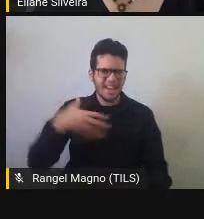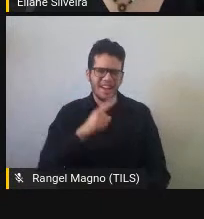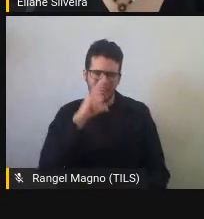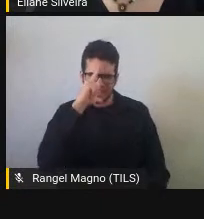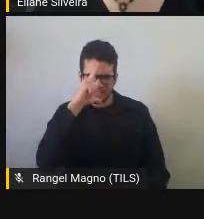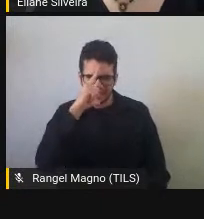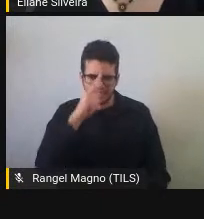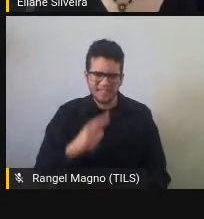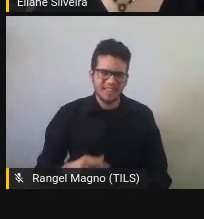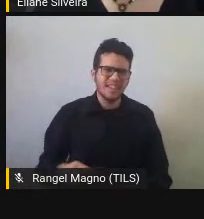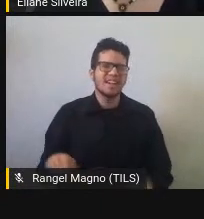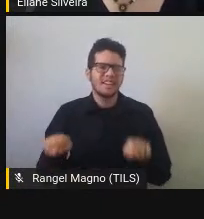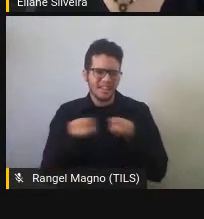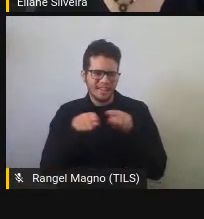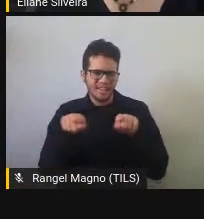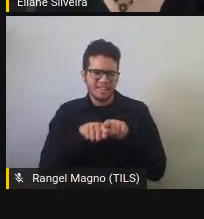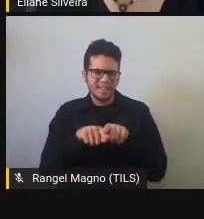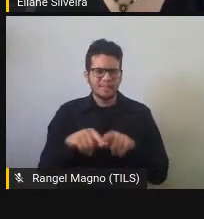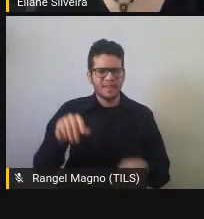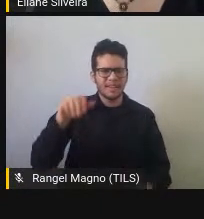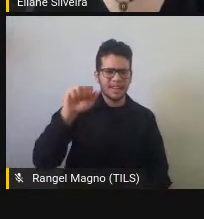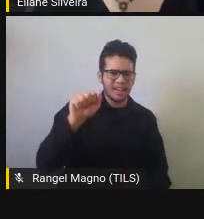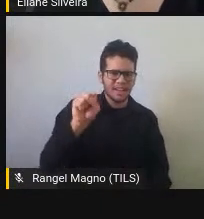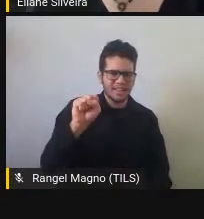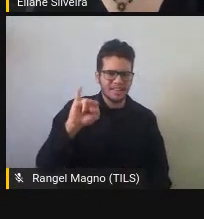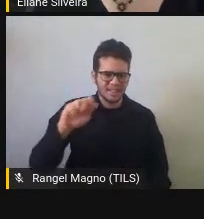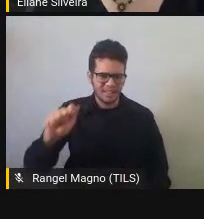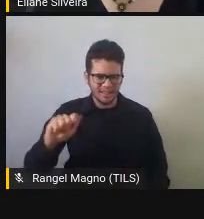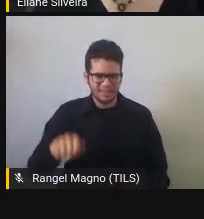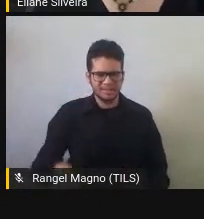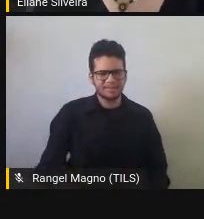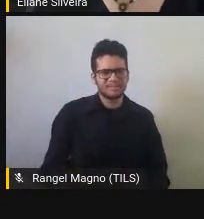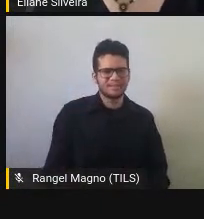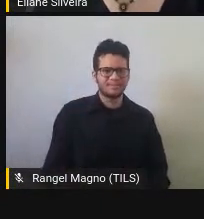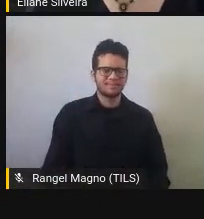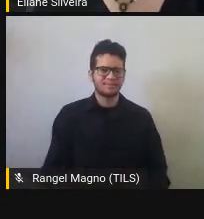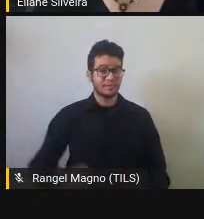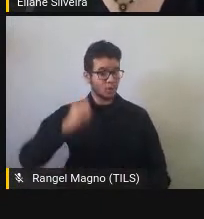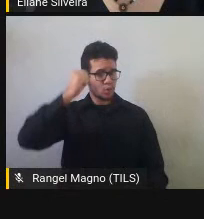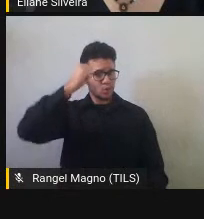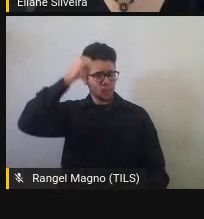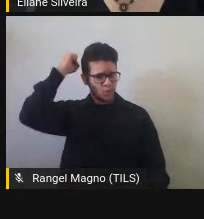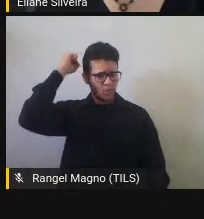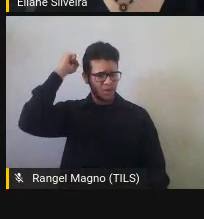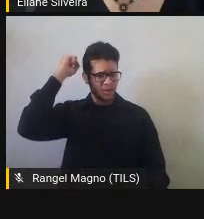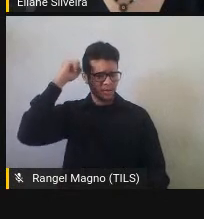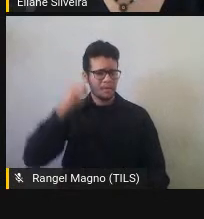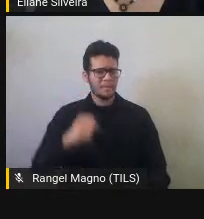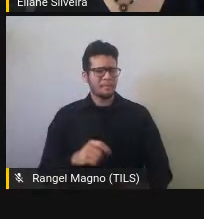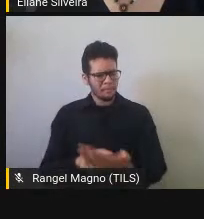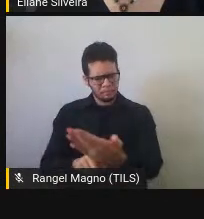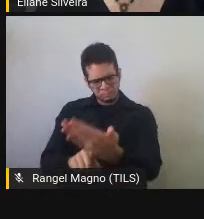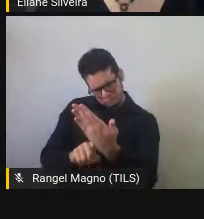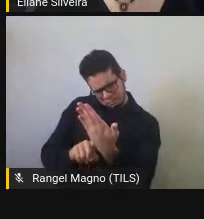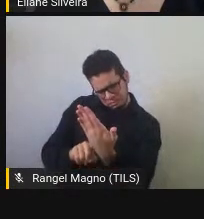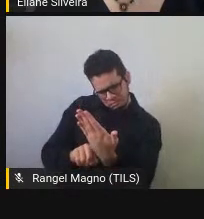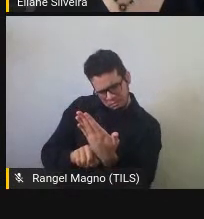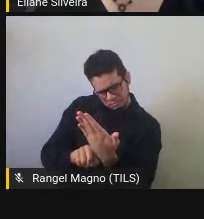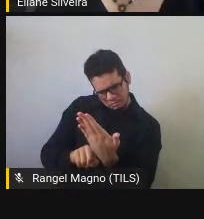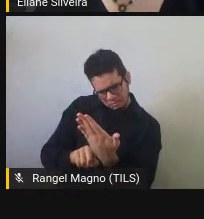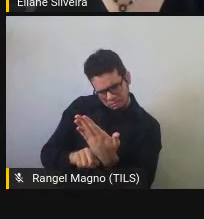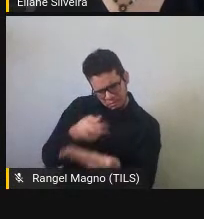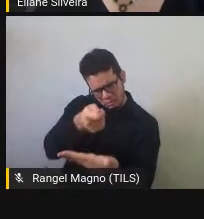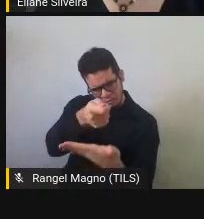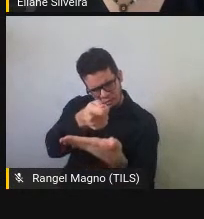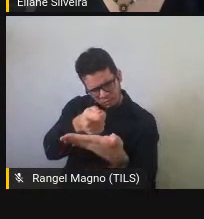asiáticas onde as formas são diferentes Sossir foi exposto então inicialmente conforme ele lembra mais tarde ao